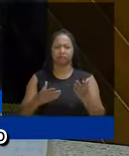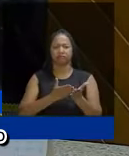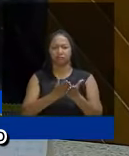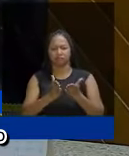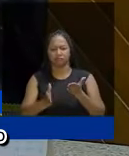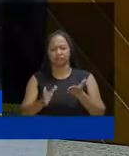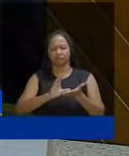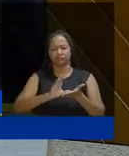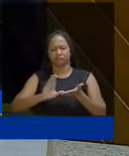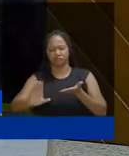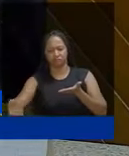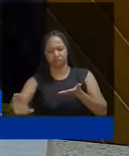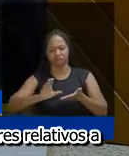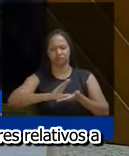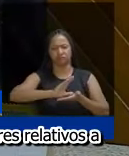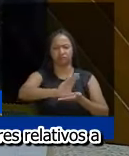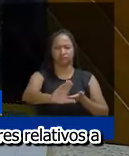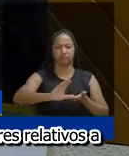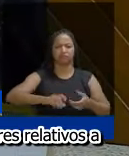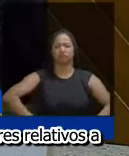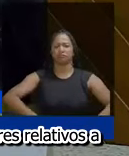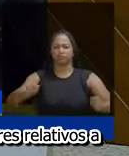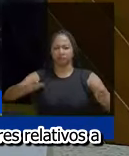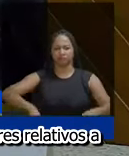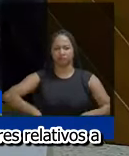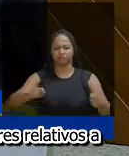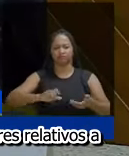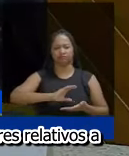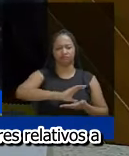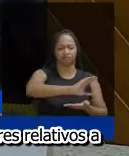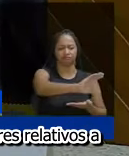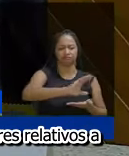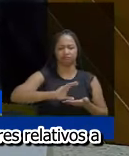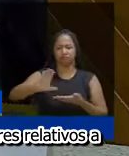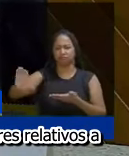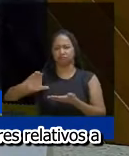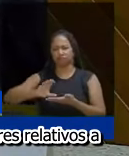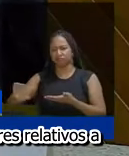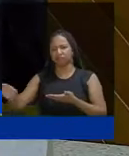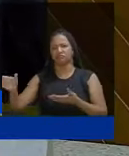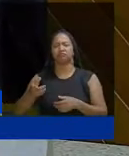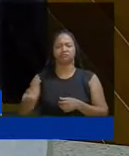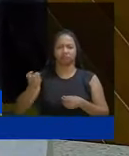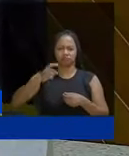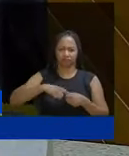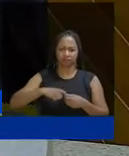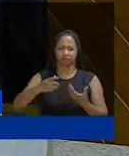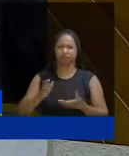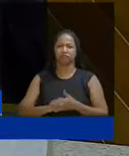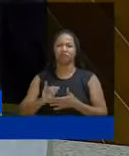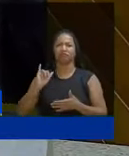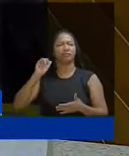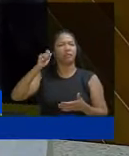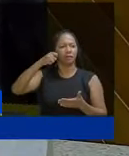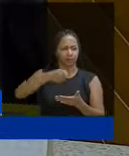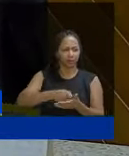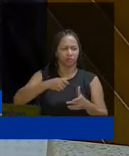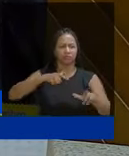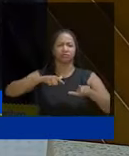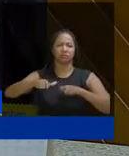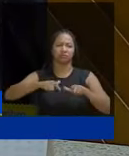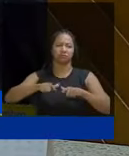a má gestão de recursos públicos, bem como a falta de repasse de valores relativos a imposto sobre